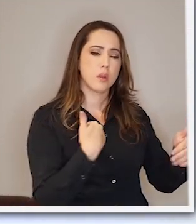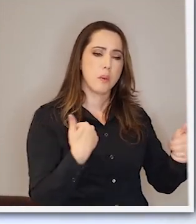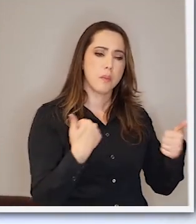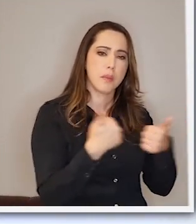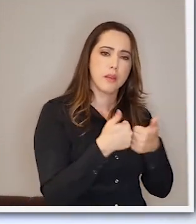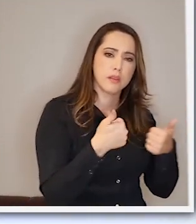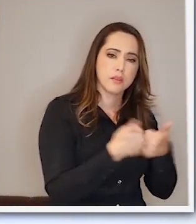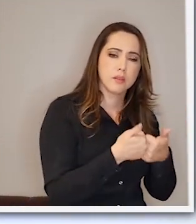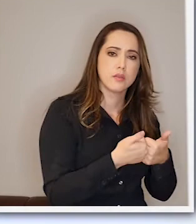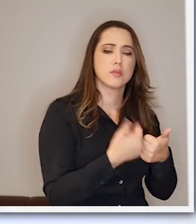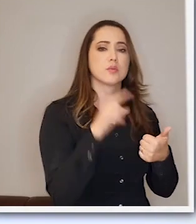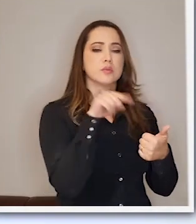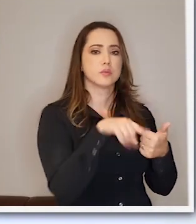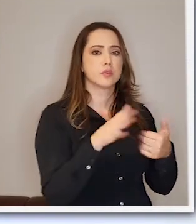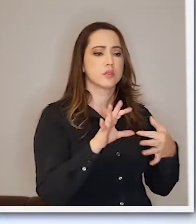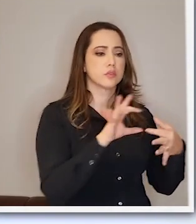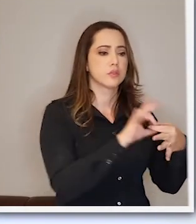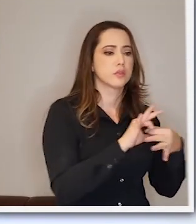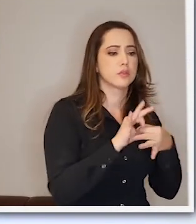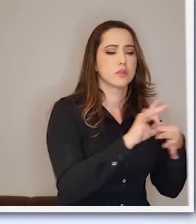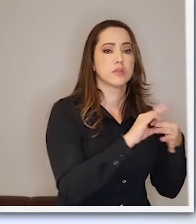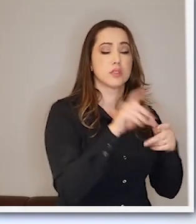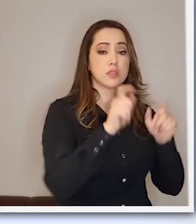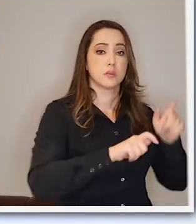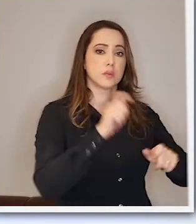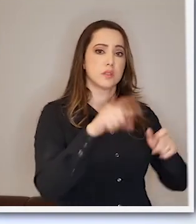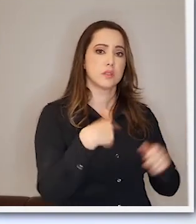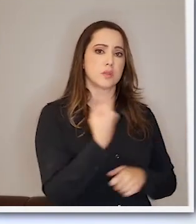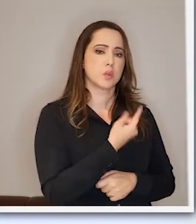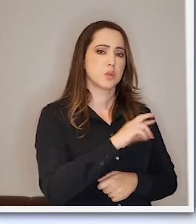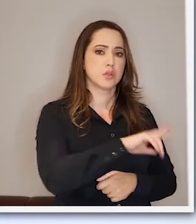momento que eu tenho políticas públicas voltadas para